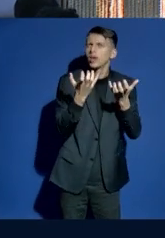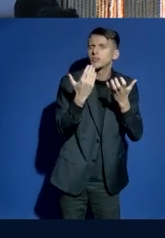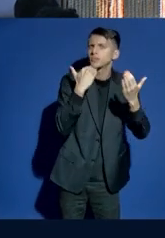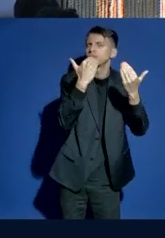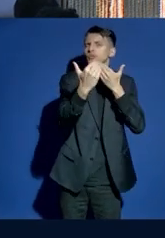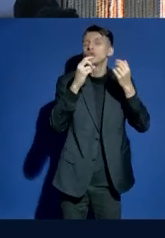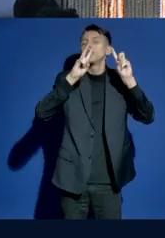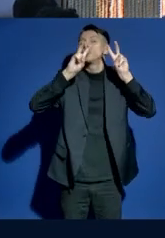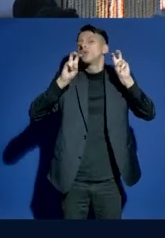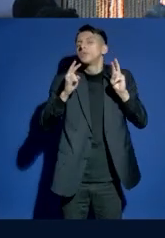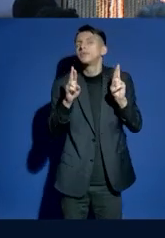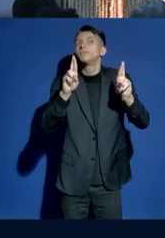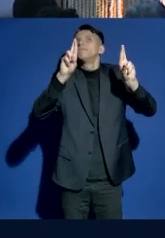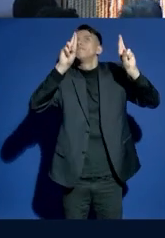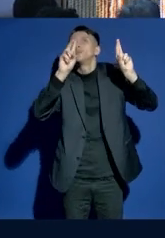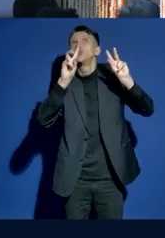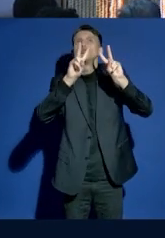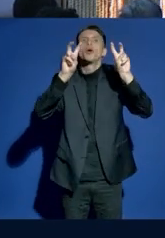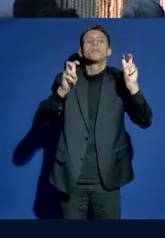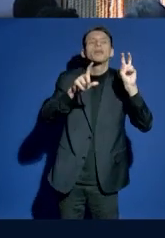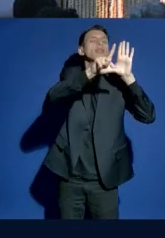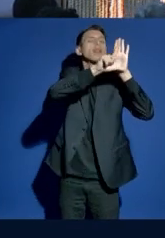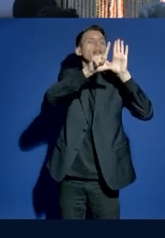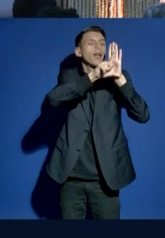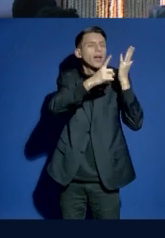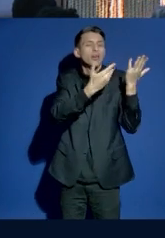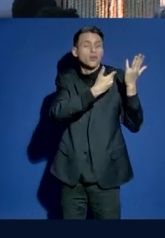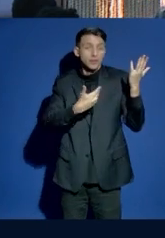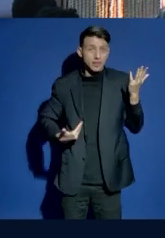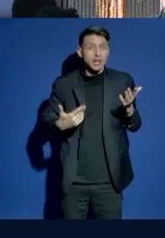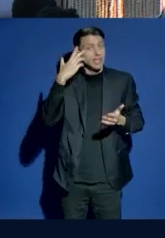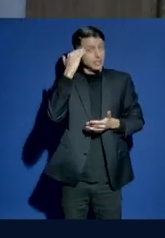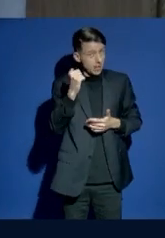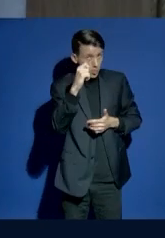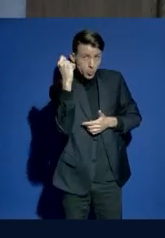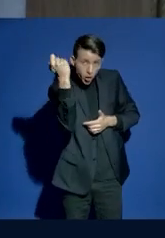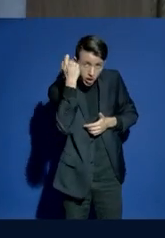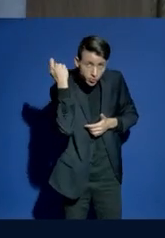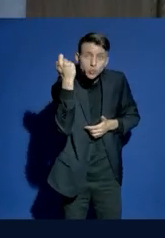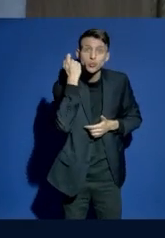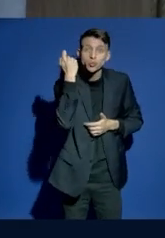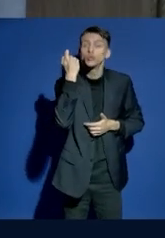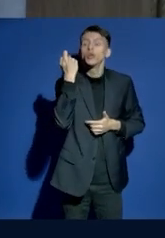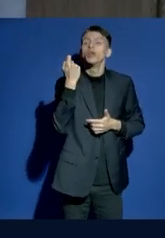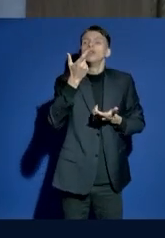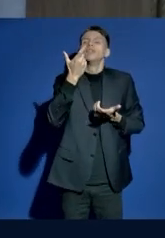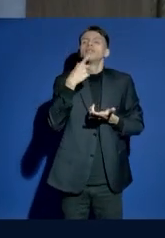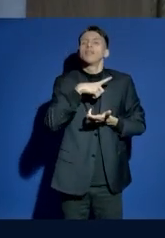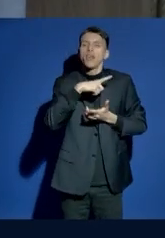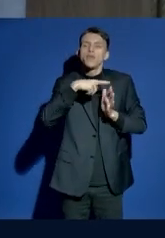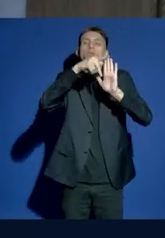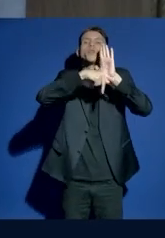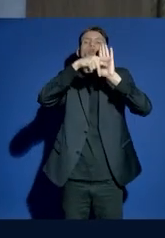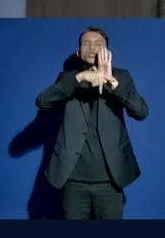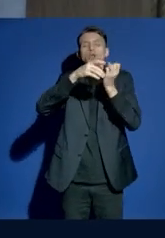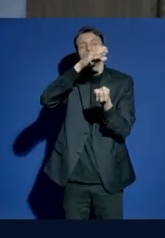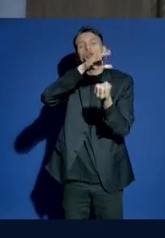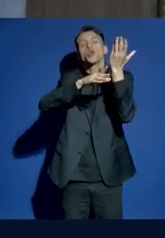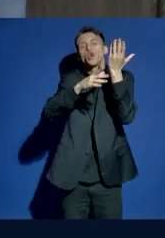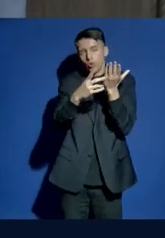pouquinho aqui a expectativa em relação à legislação. Né? A gente sabe que o Rio Grande do Sul lançou um programa em